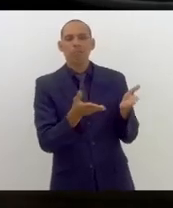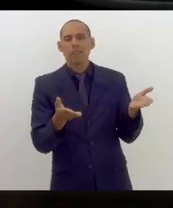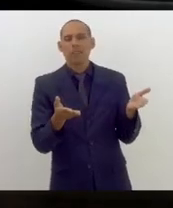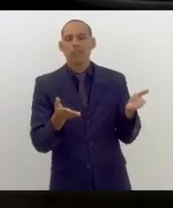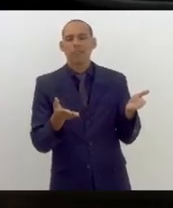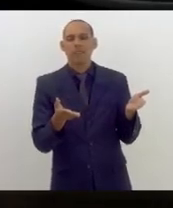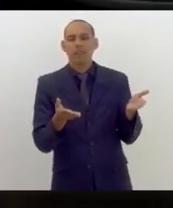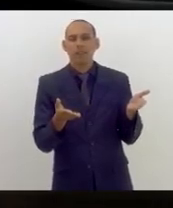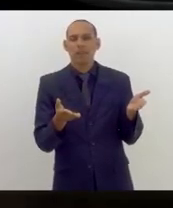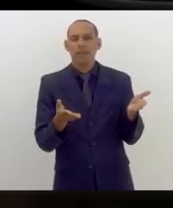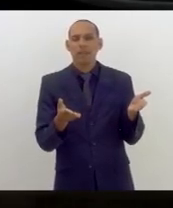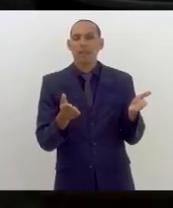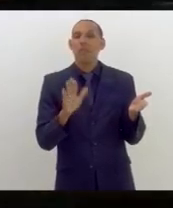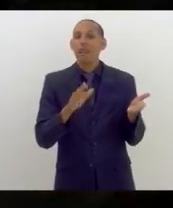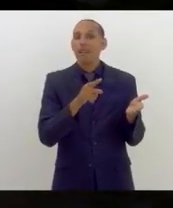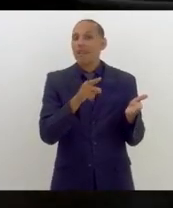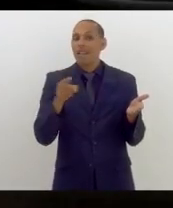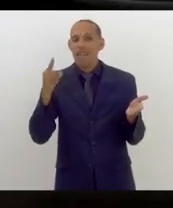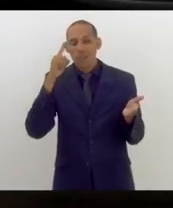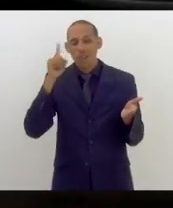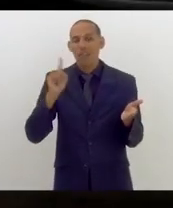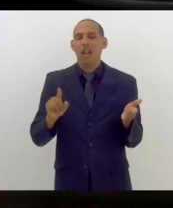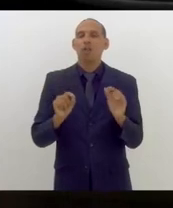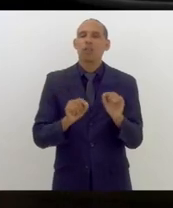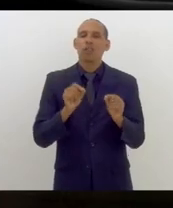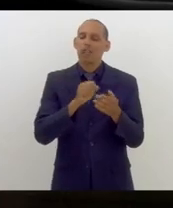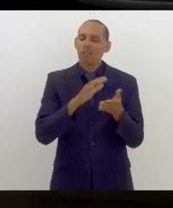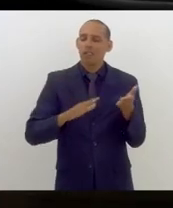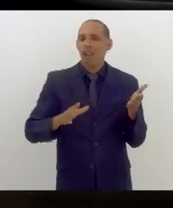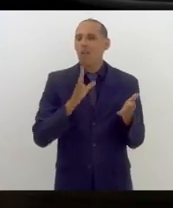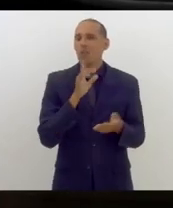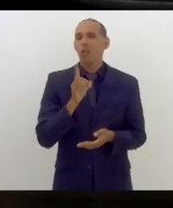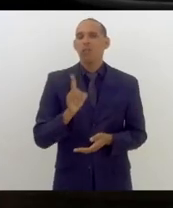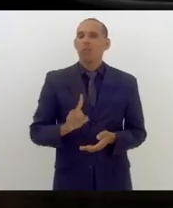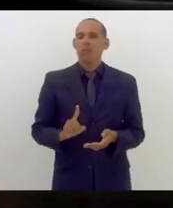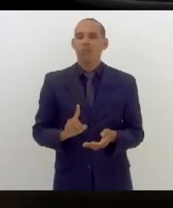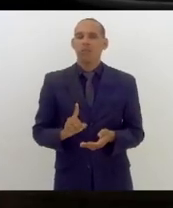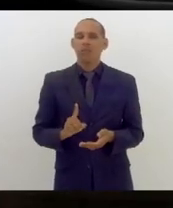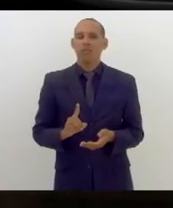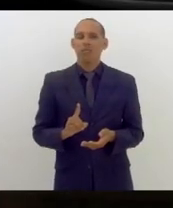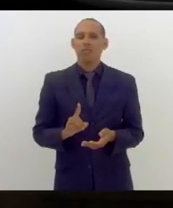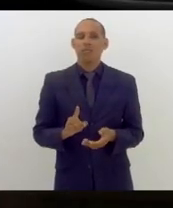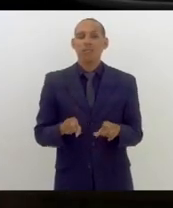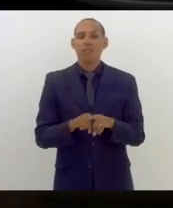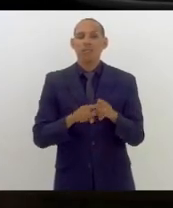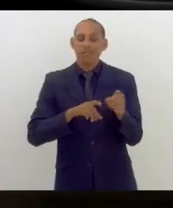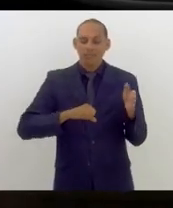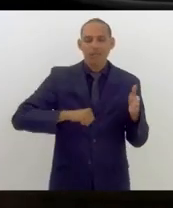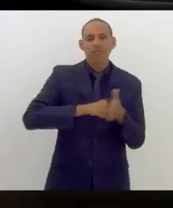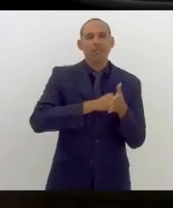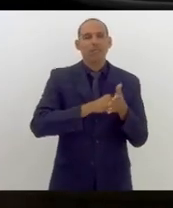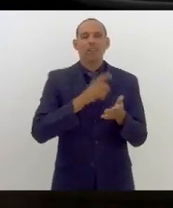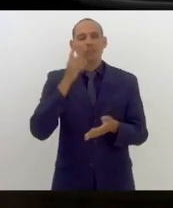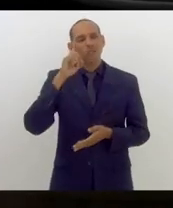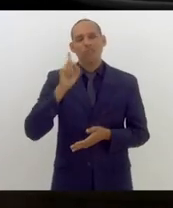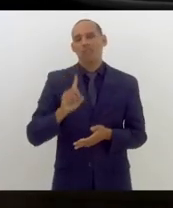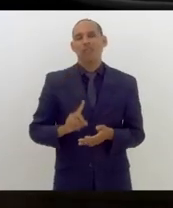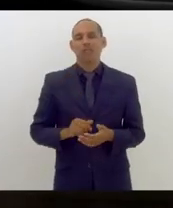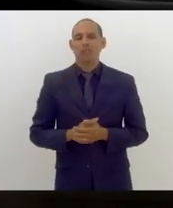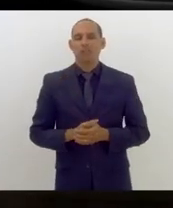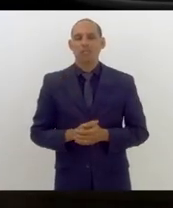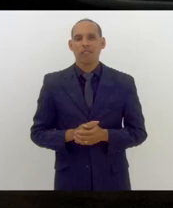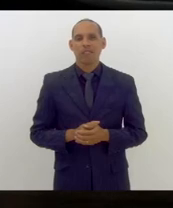o que não Eles não conhecem a atividade a gente não conhece a atividade não conhece a repercussão desse tipo de coisa